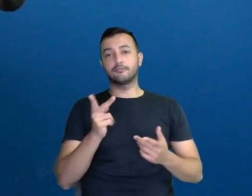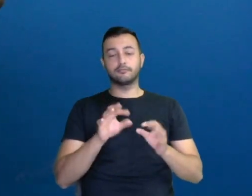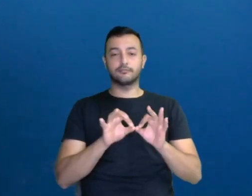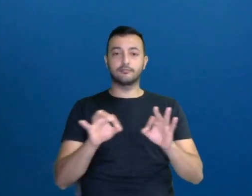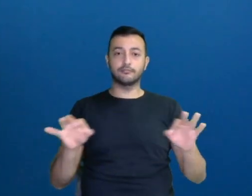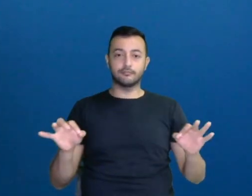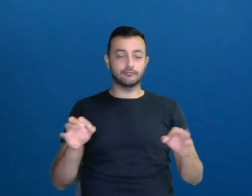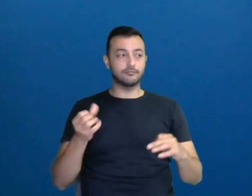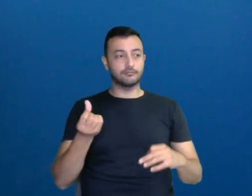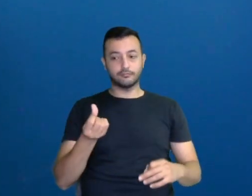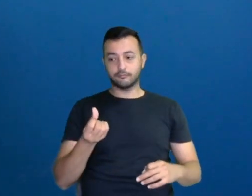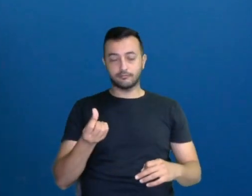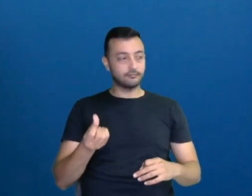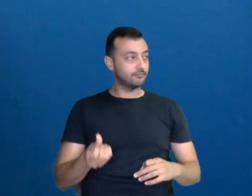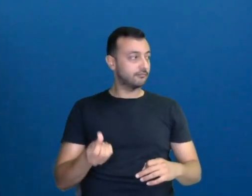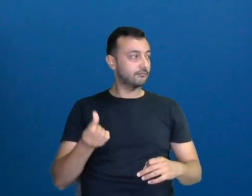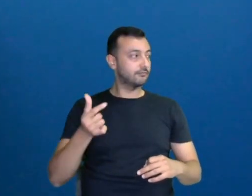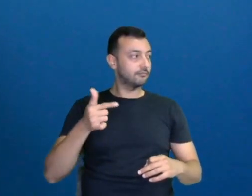ruas deu